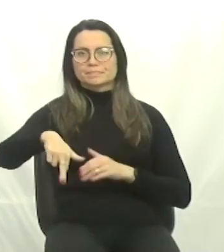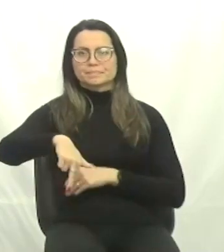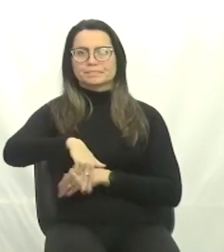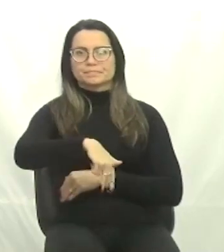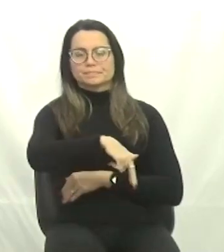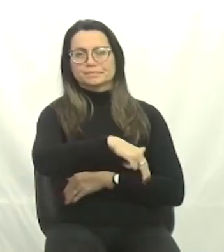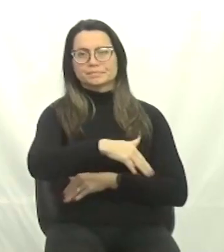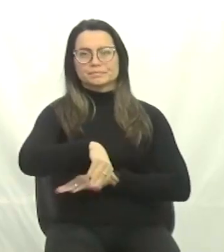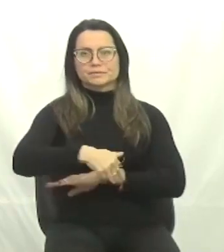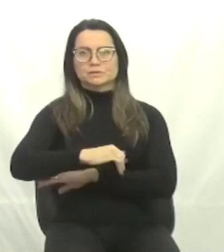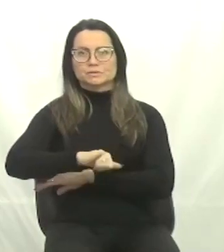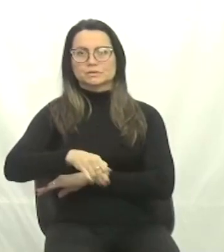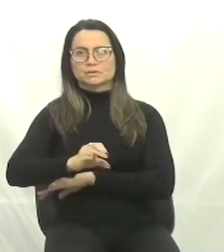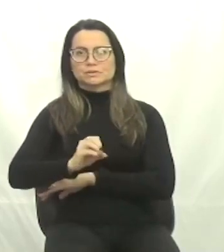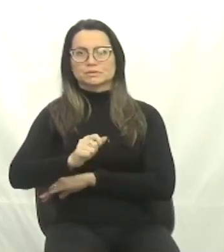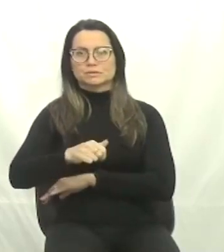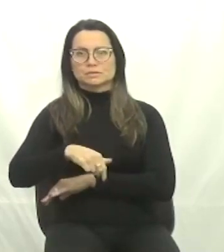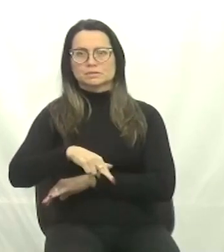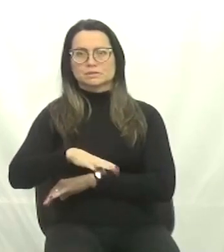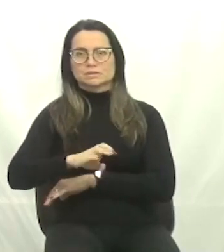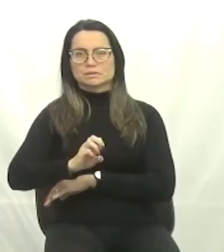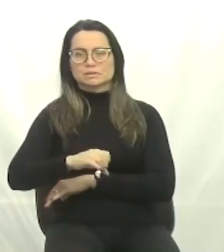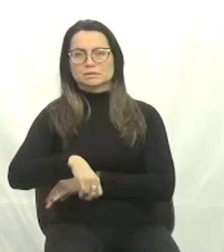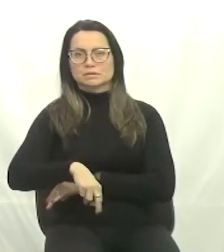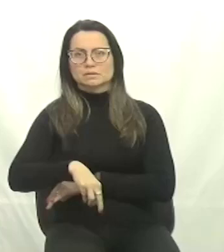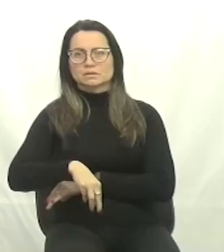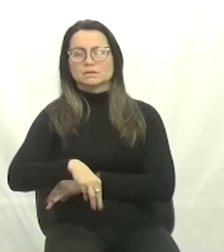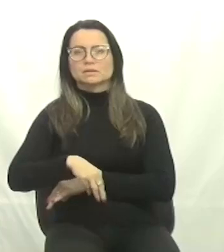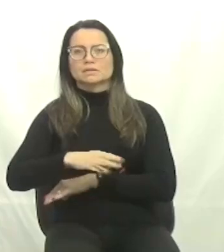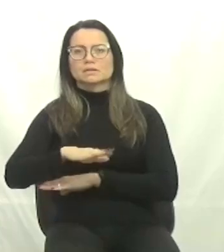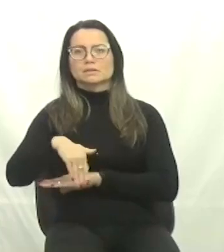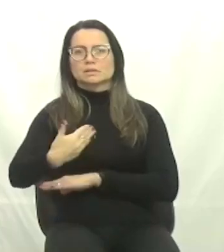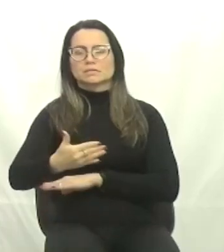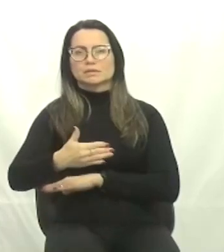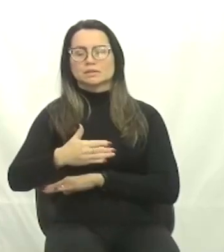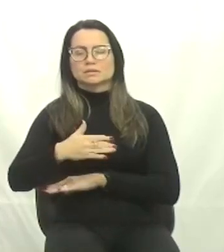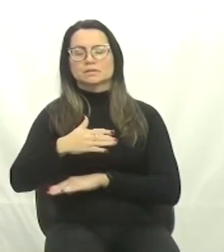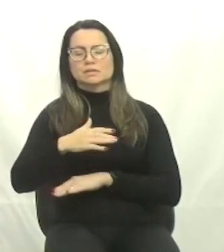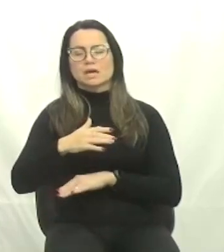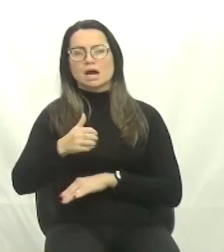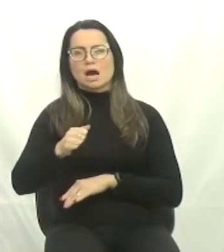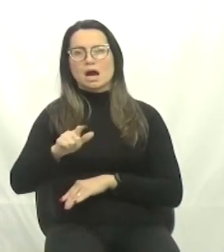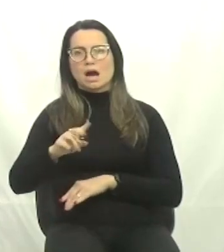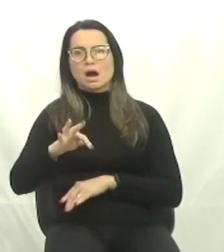rua Joaquim Nabuco, de fronte ao TOF, bairro Michel. Requerimento